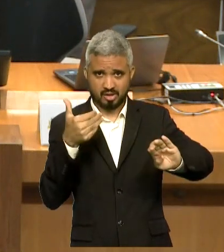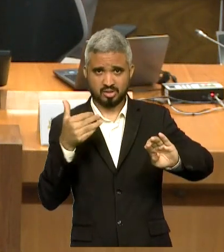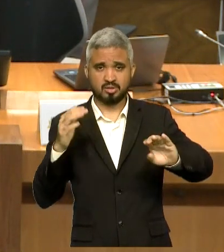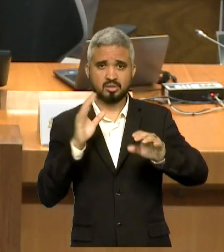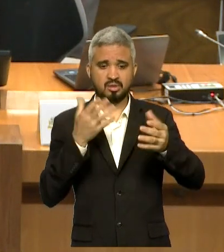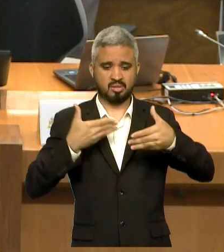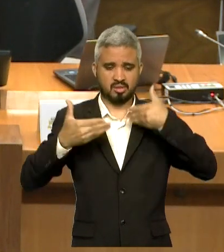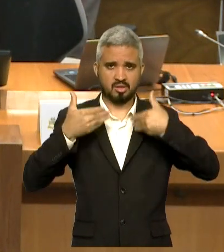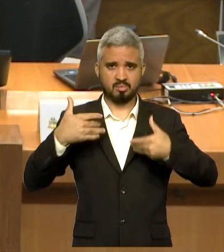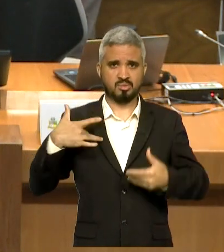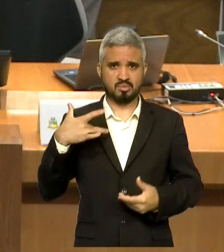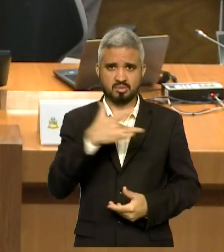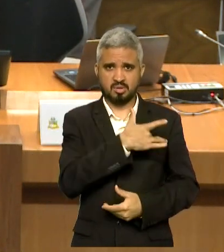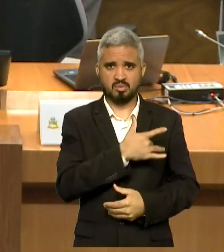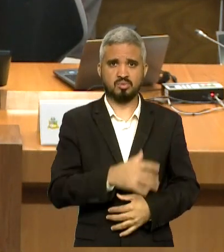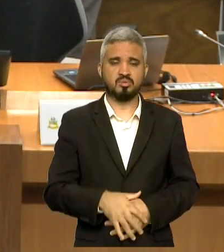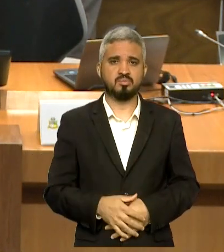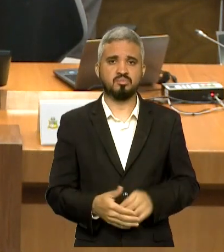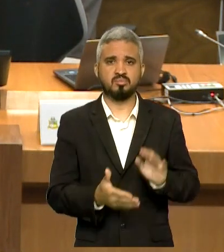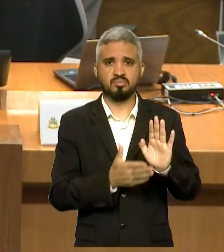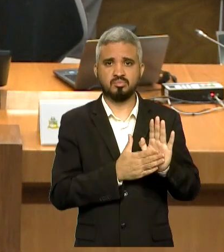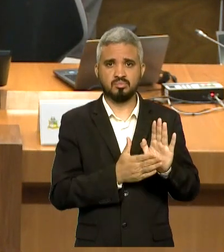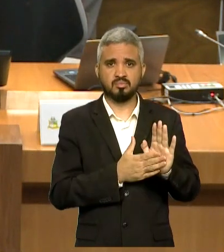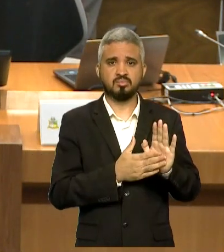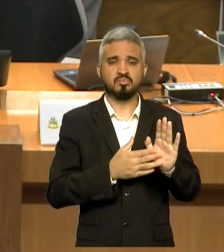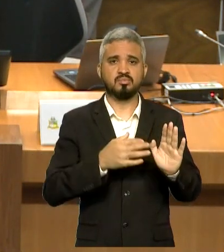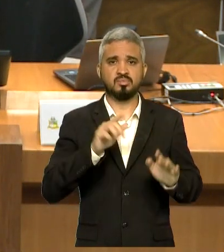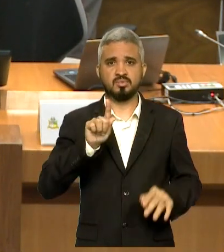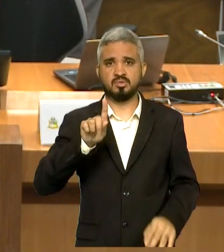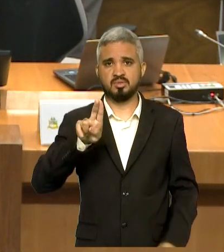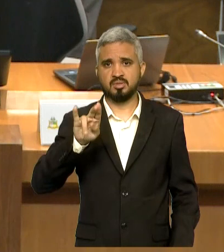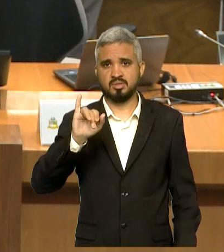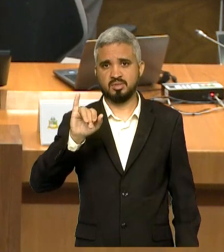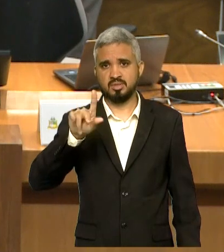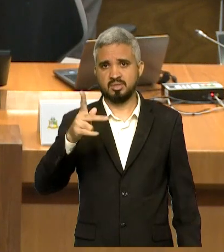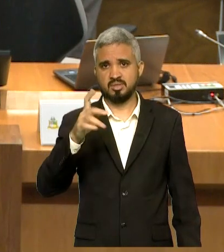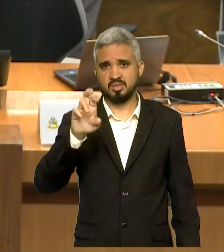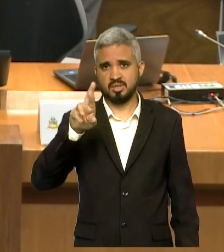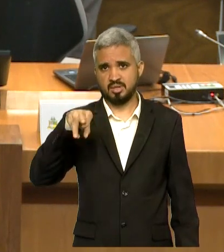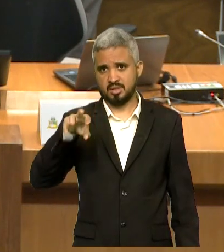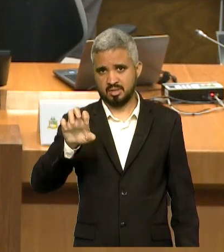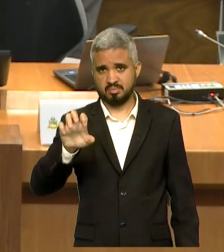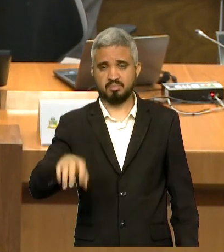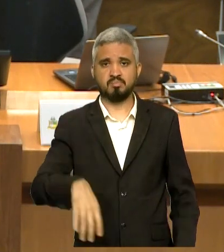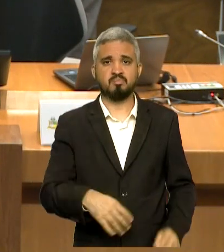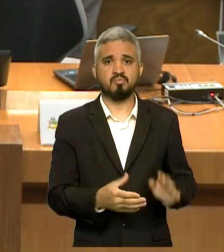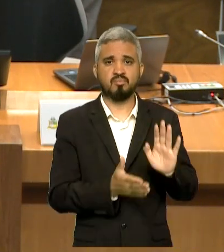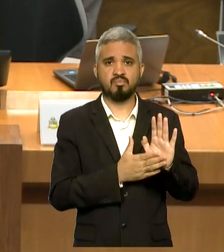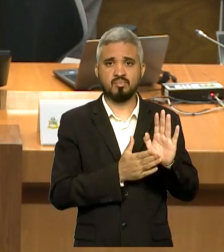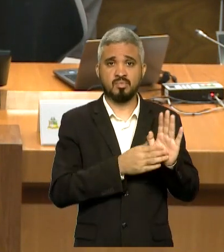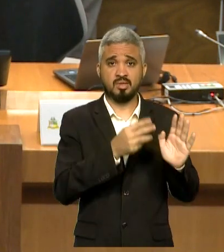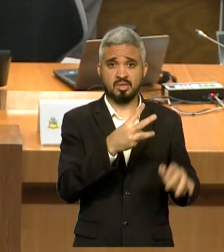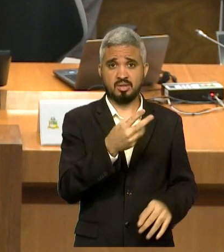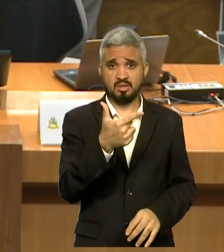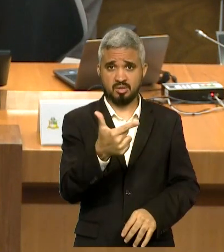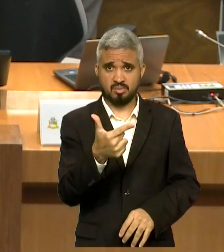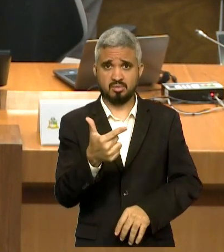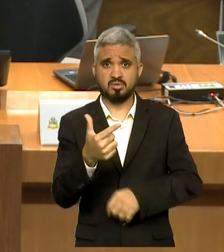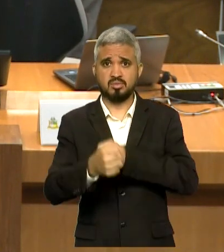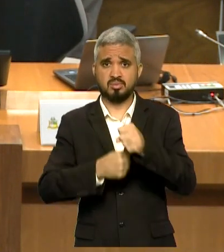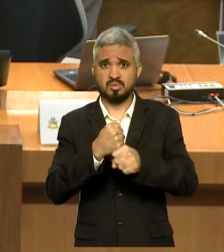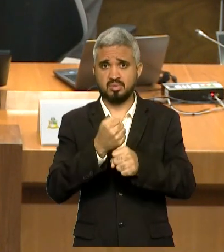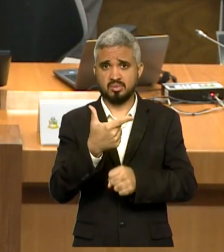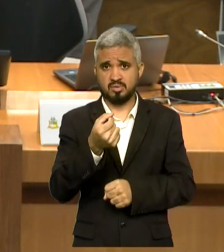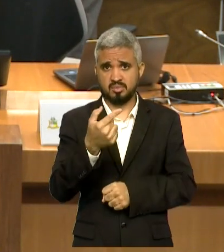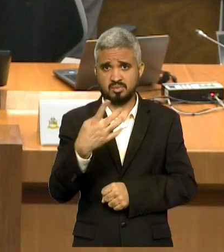número 031/2024, de autoria do deputado Guilherme Paz. Requerimento número 032/2024, de autoria do deputado